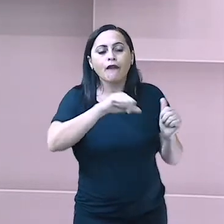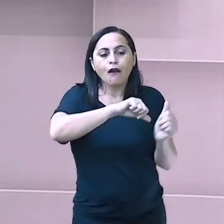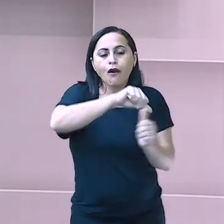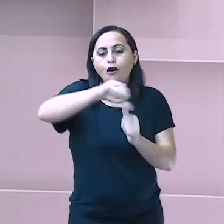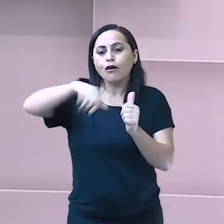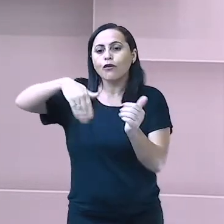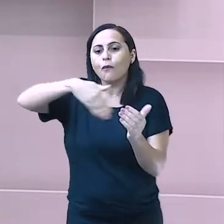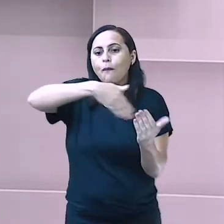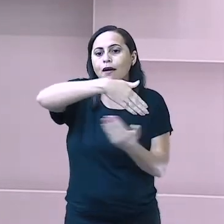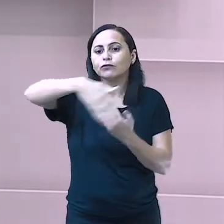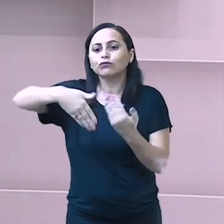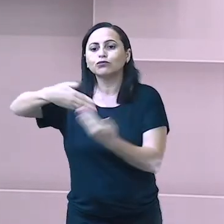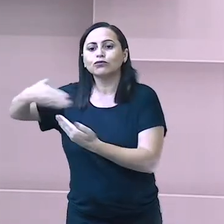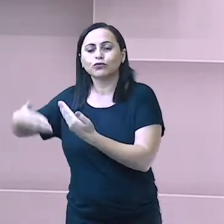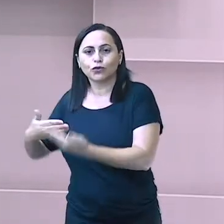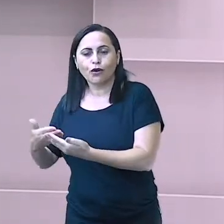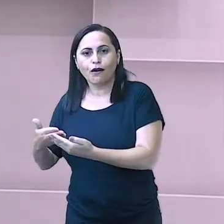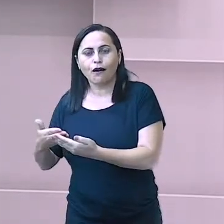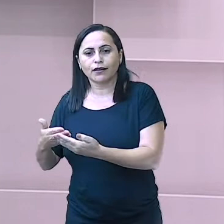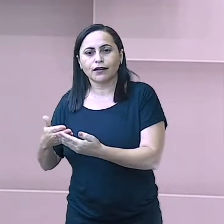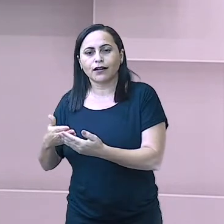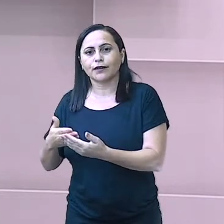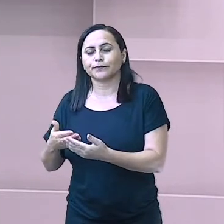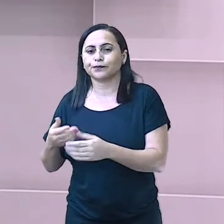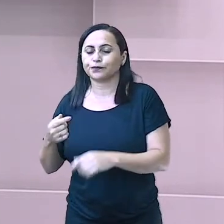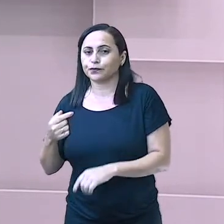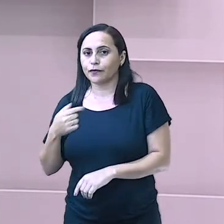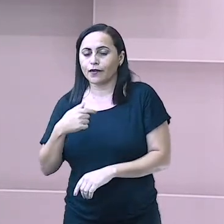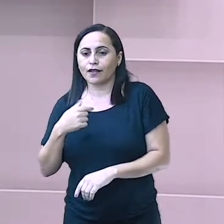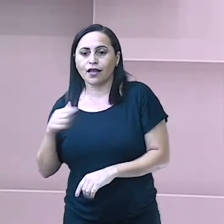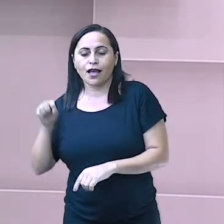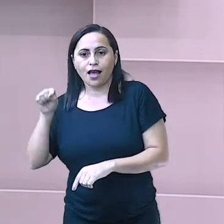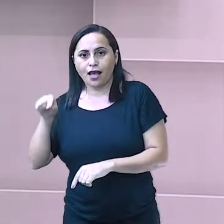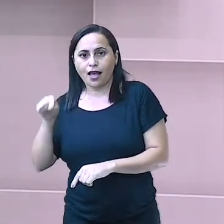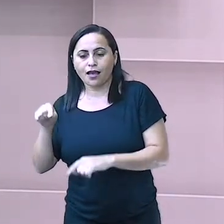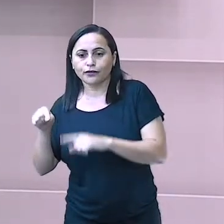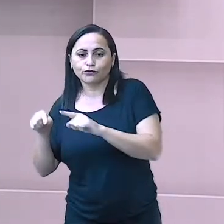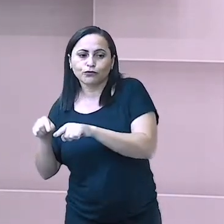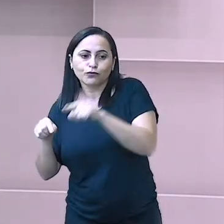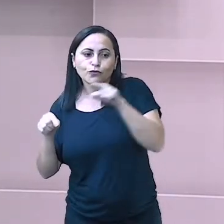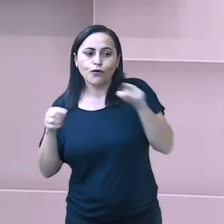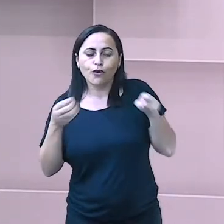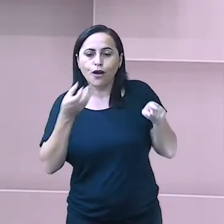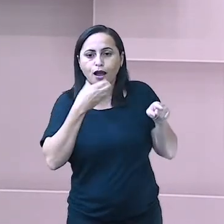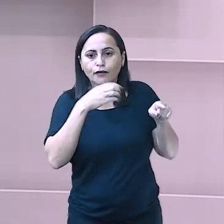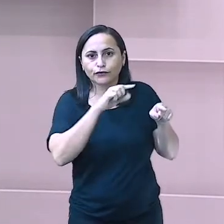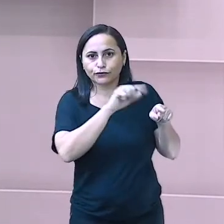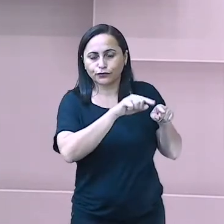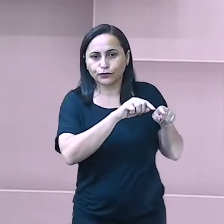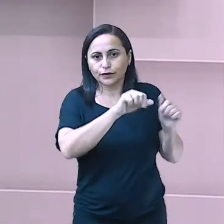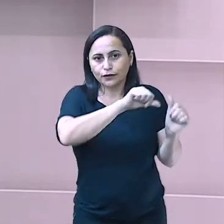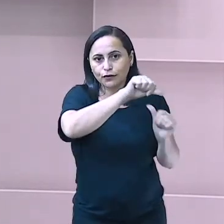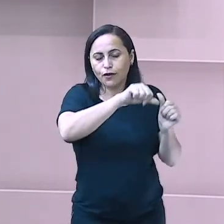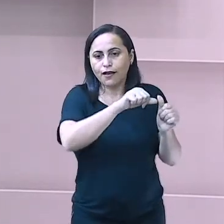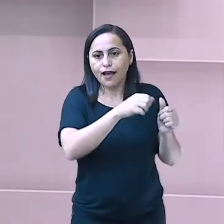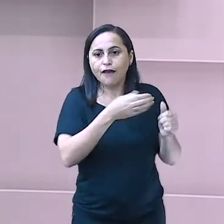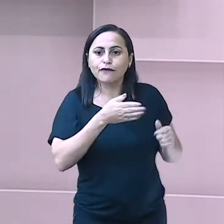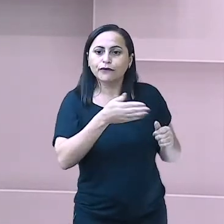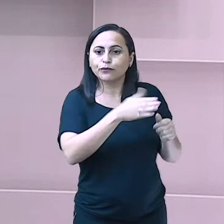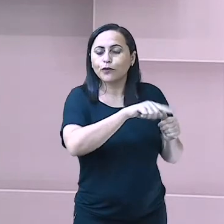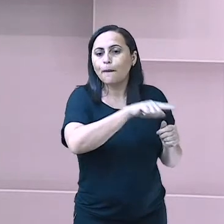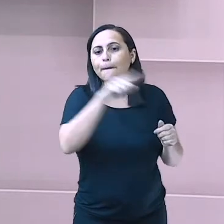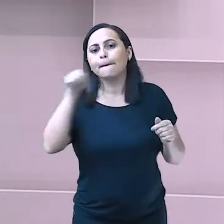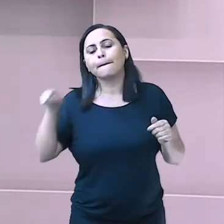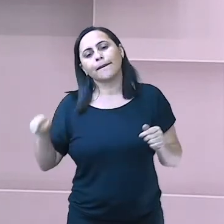um ao outro. Olha, eu vou te dar uma certa quantidade de frutos e você me dá uma certa quantidade de peixes. Então essa prática nós chamamos de quê?